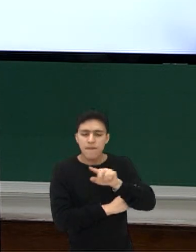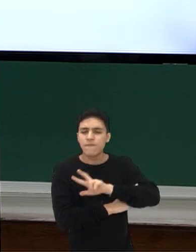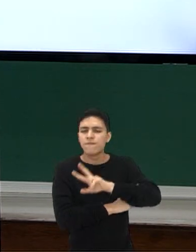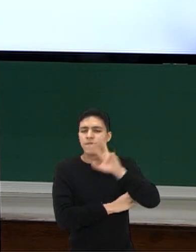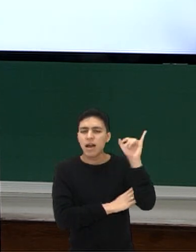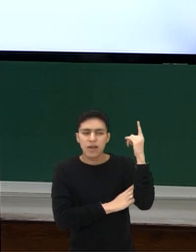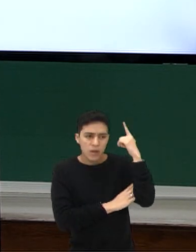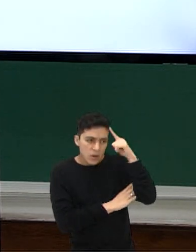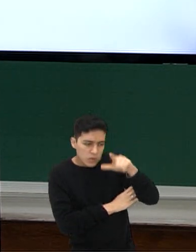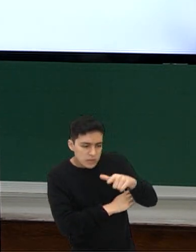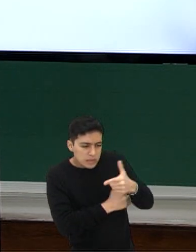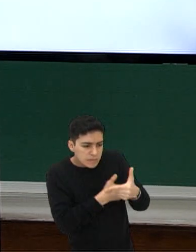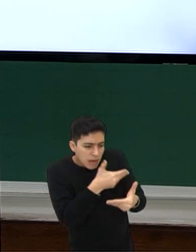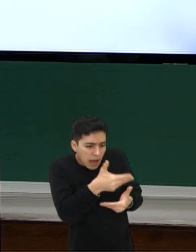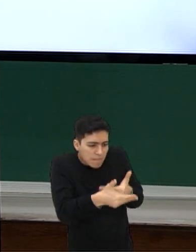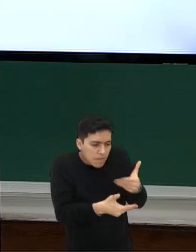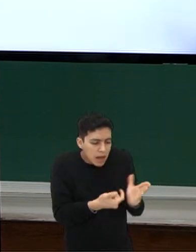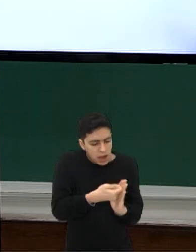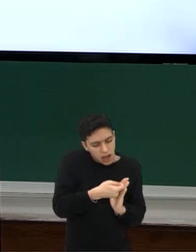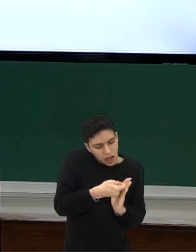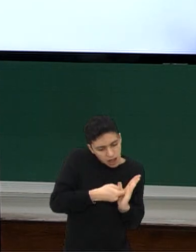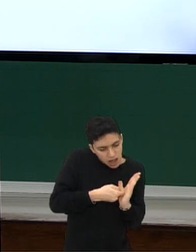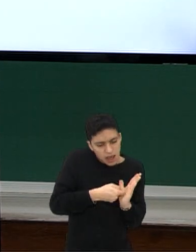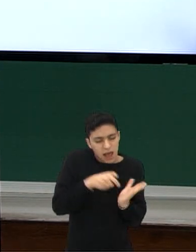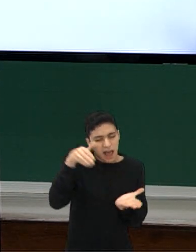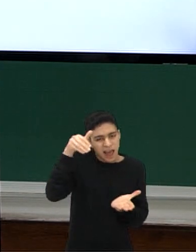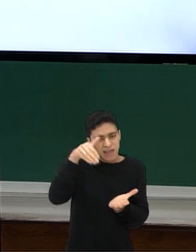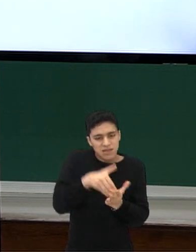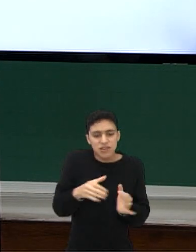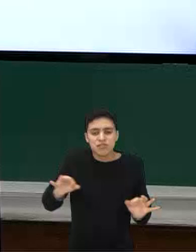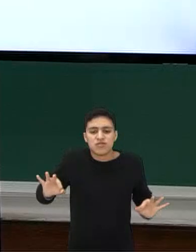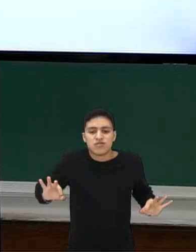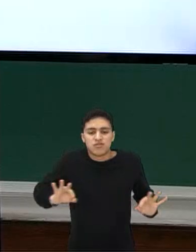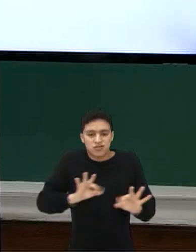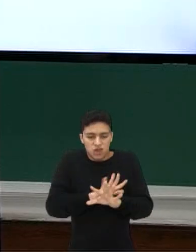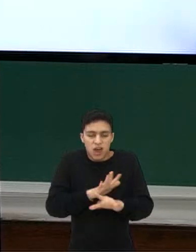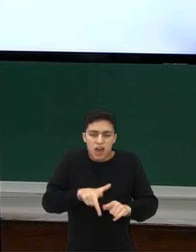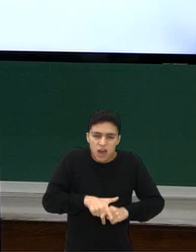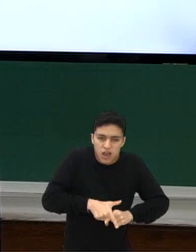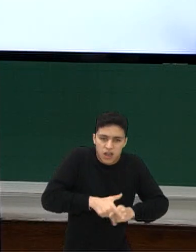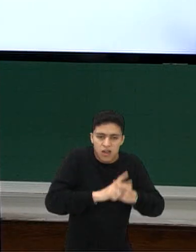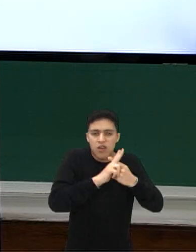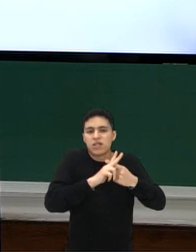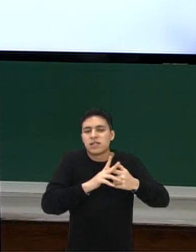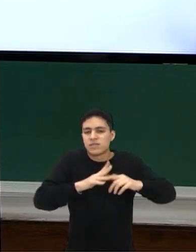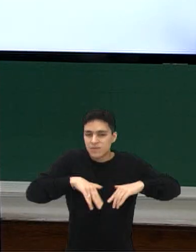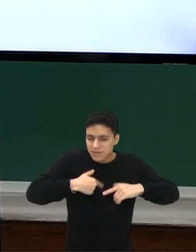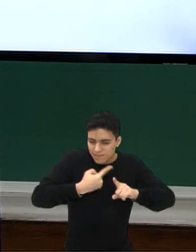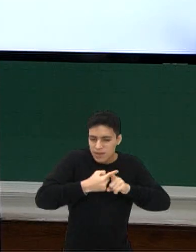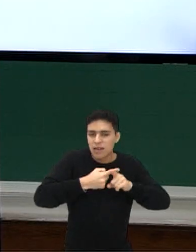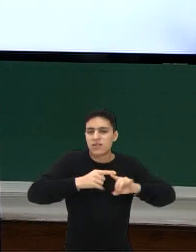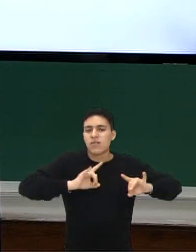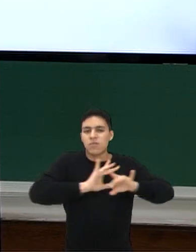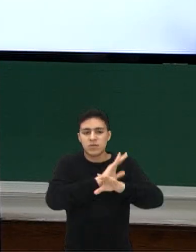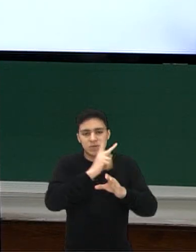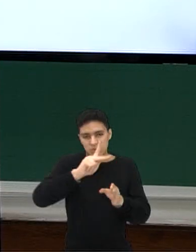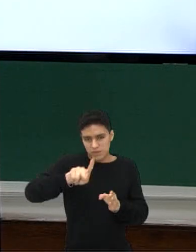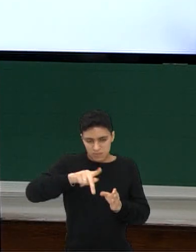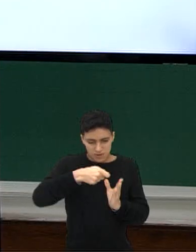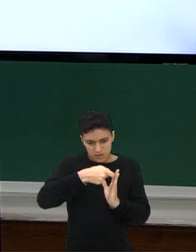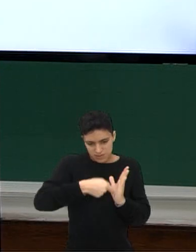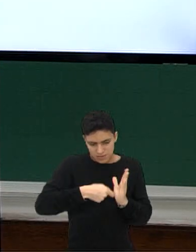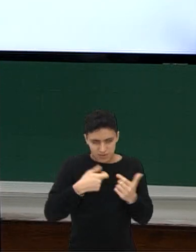vai desenvolver todos os argumentos e tal, até chegar na intervenção, na conclusão ali, tá? Da tua redação.